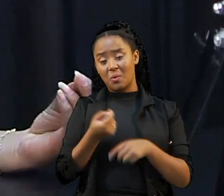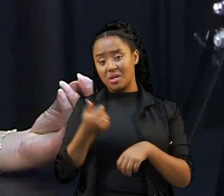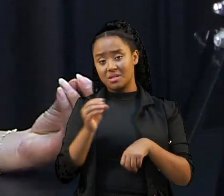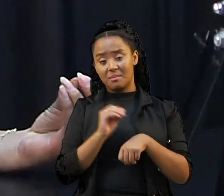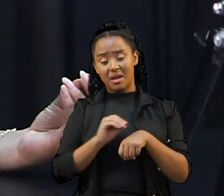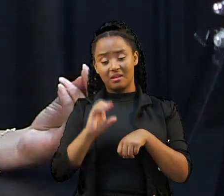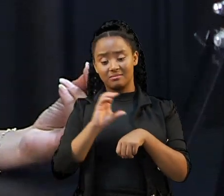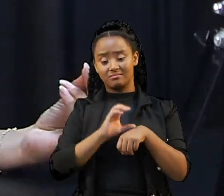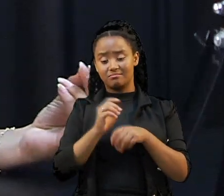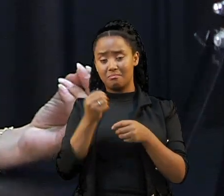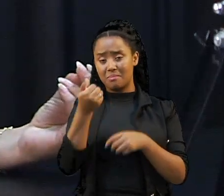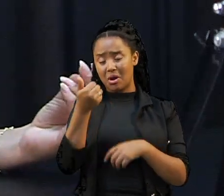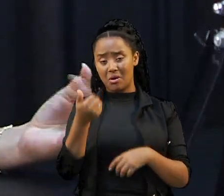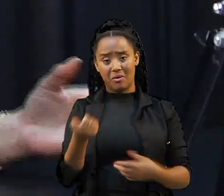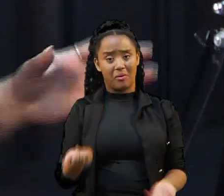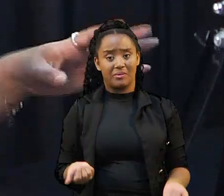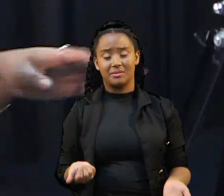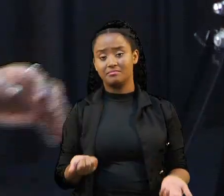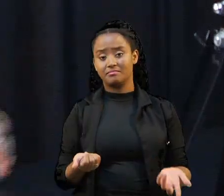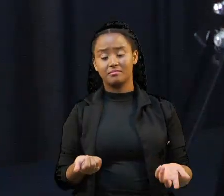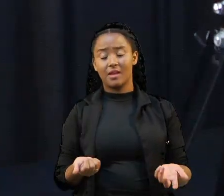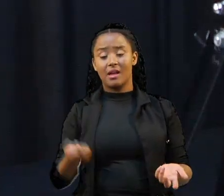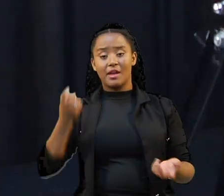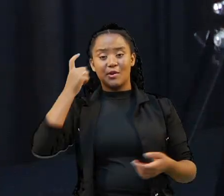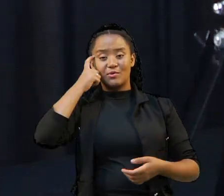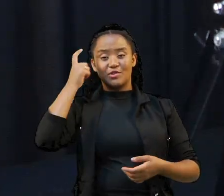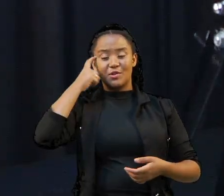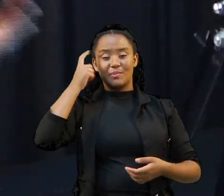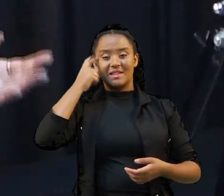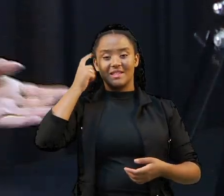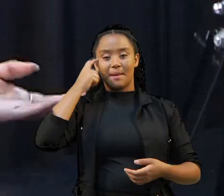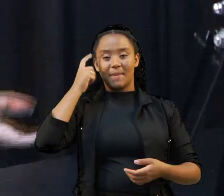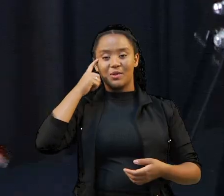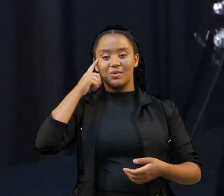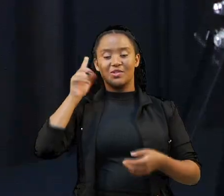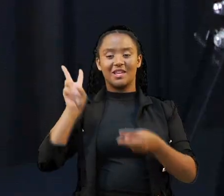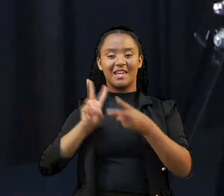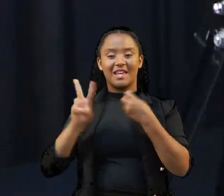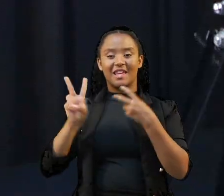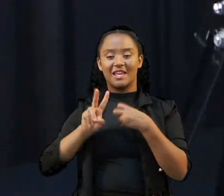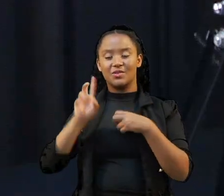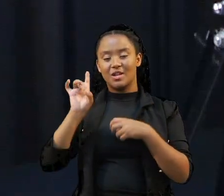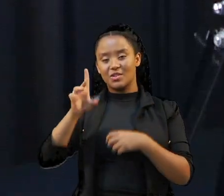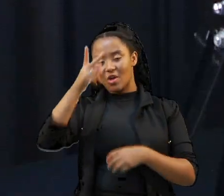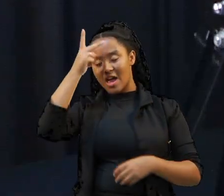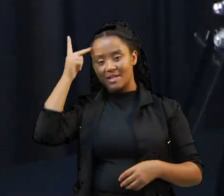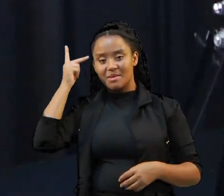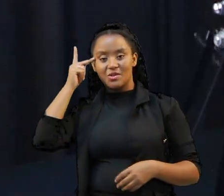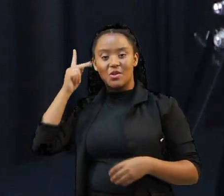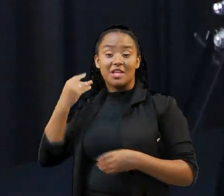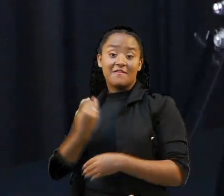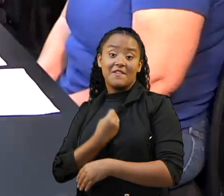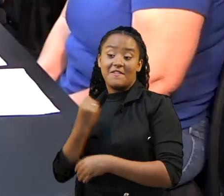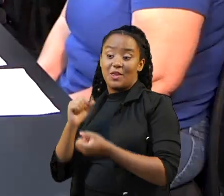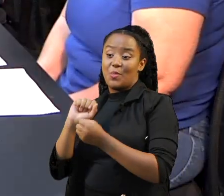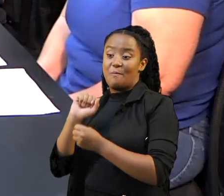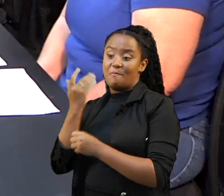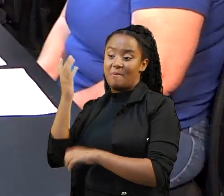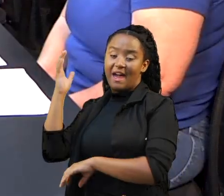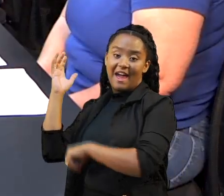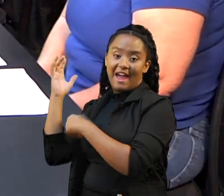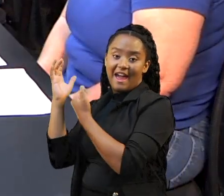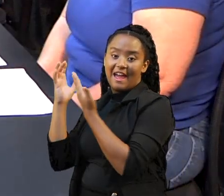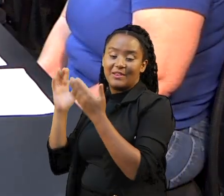bastante ignorante, eu tinha aquela ideia estereotipada que indígena era pessoas que estão na aldeia, e não é Na assim mata. que funciona. Que